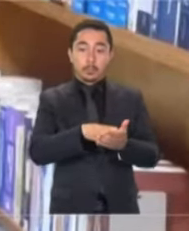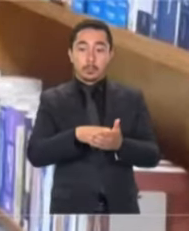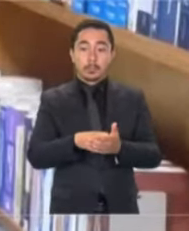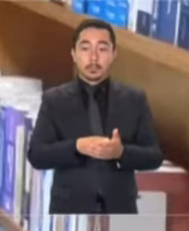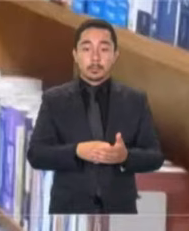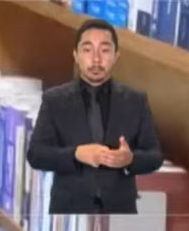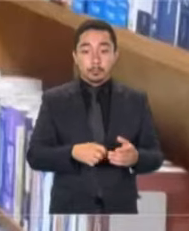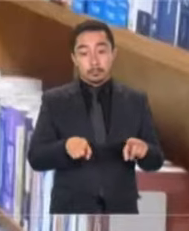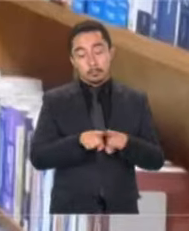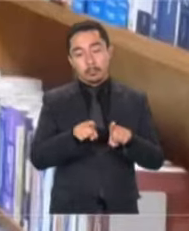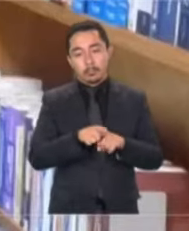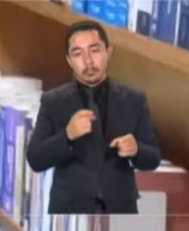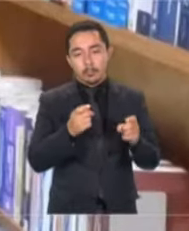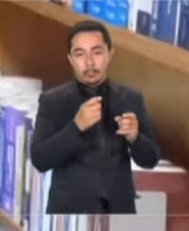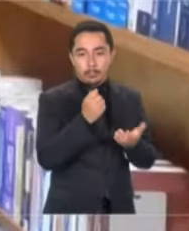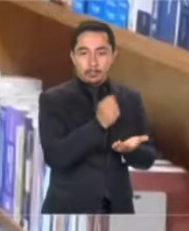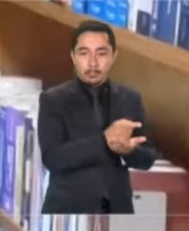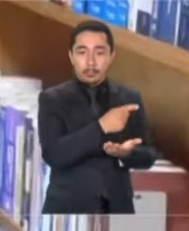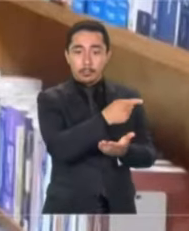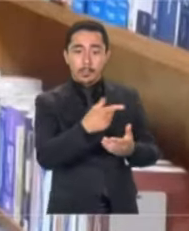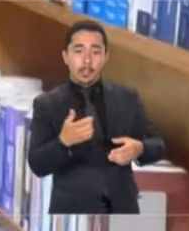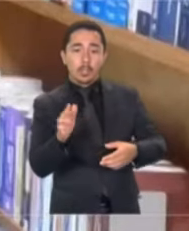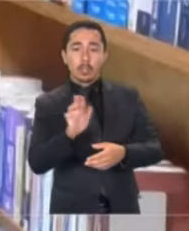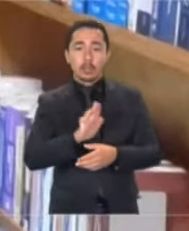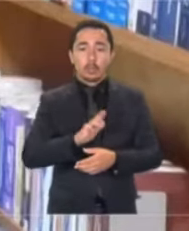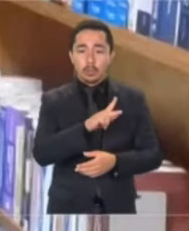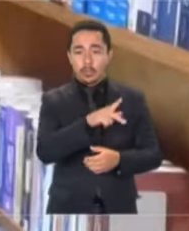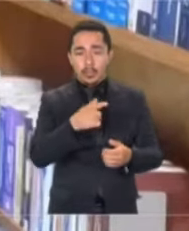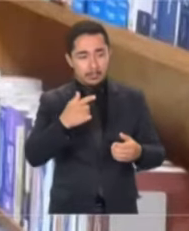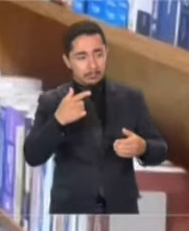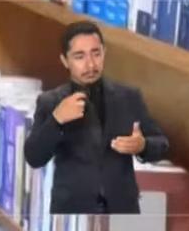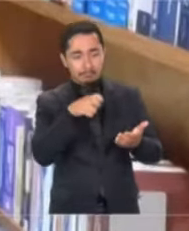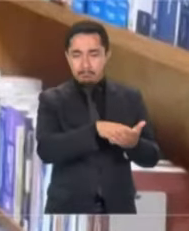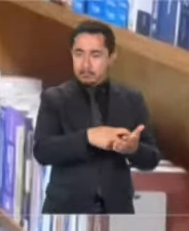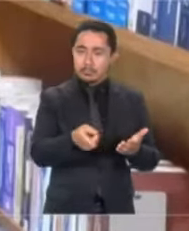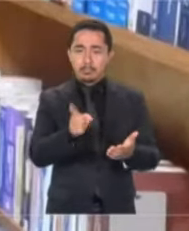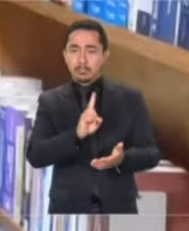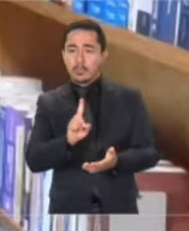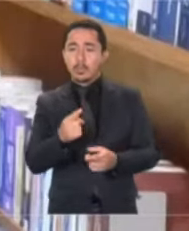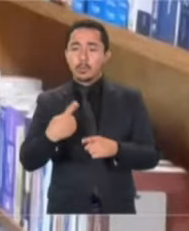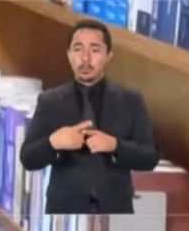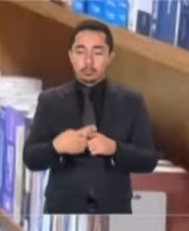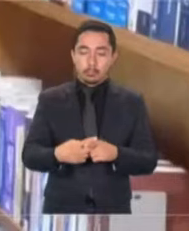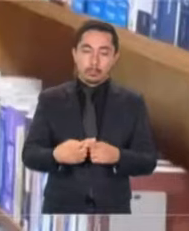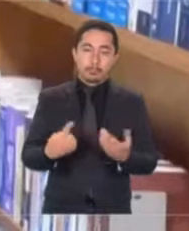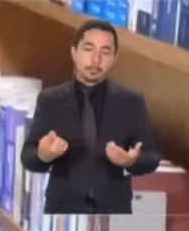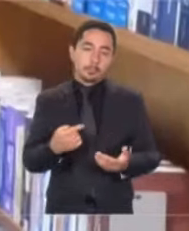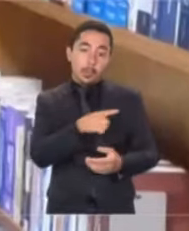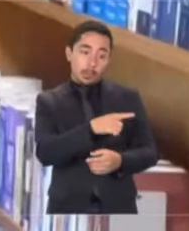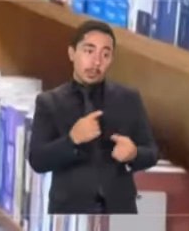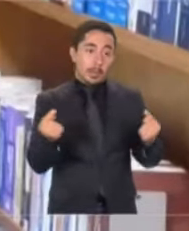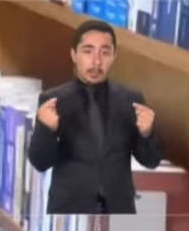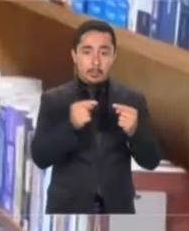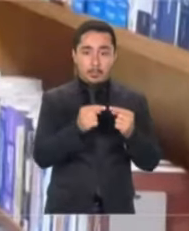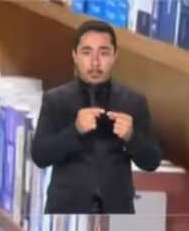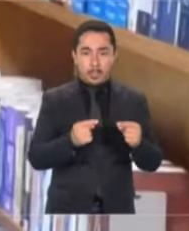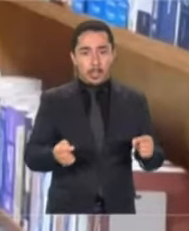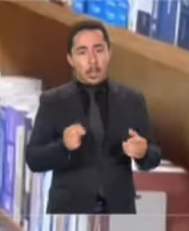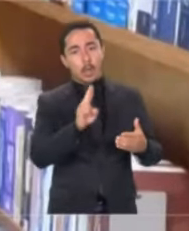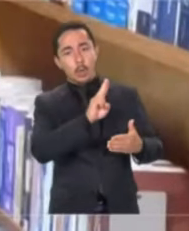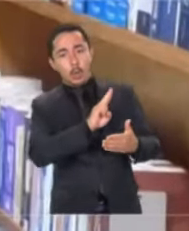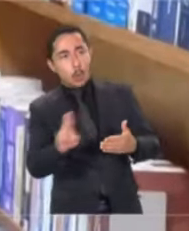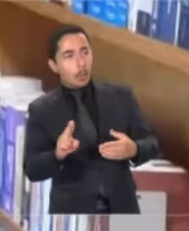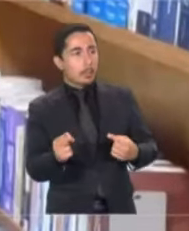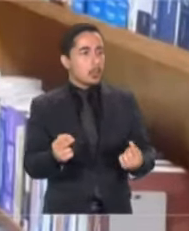patrocinado explicando por que Lula não fora condenado. Então, não era questão de colocar o nome